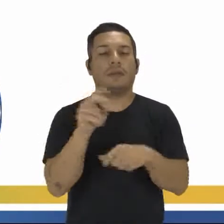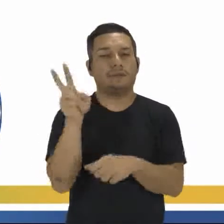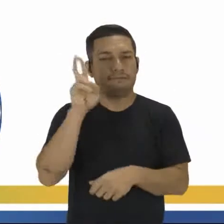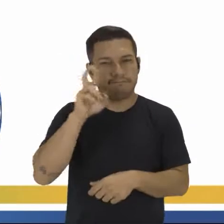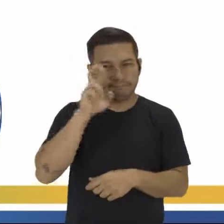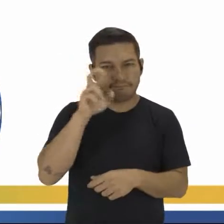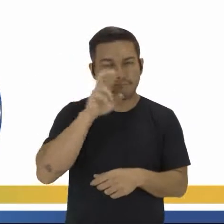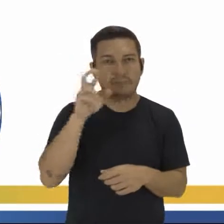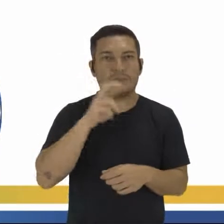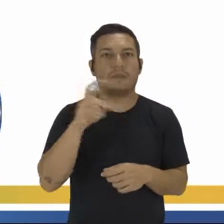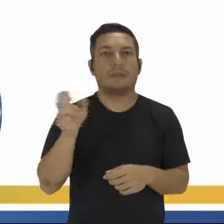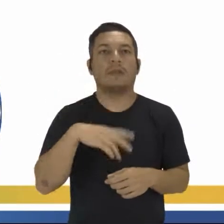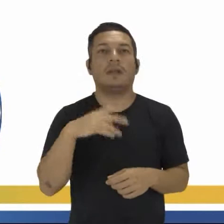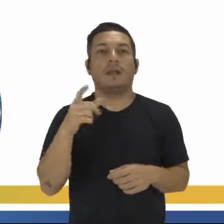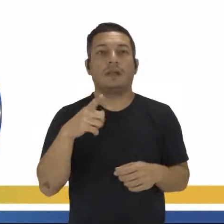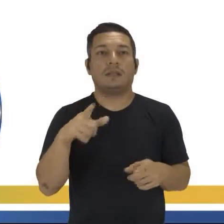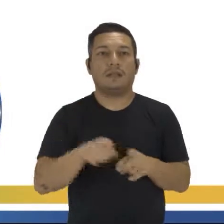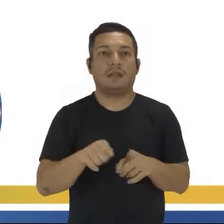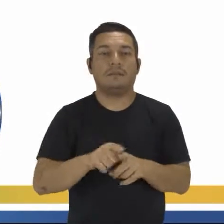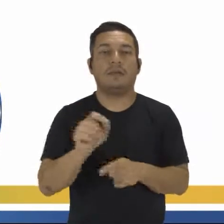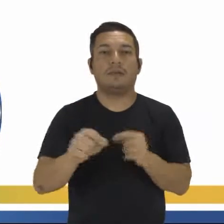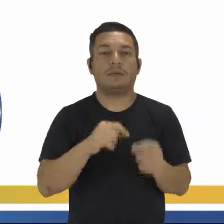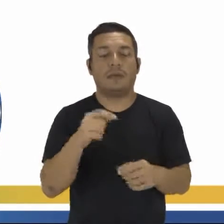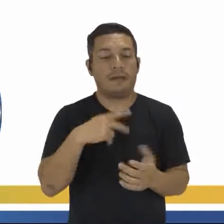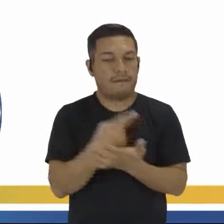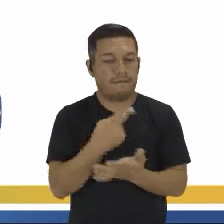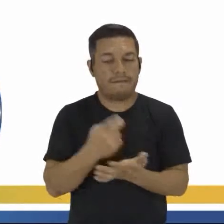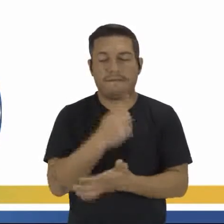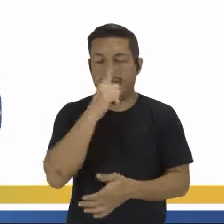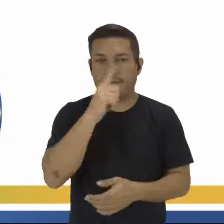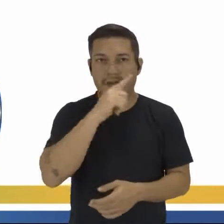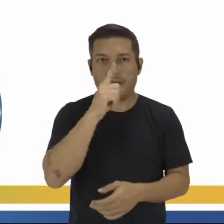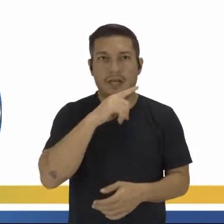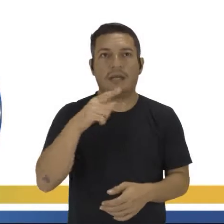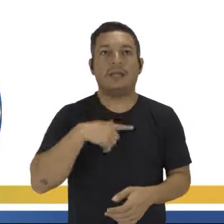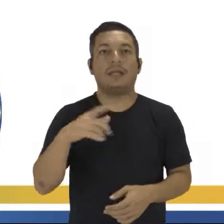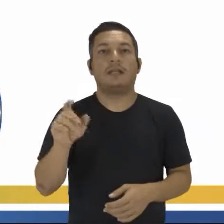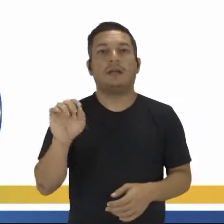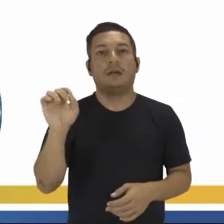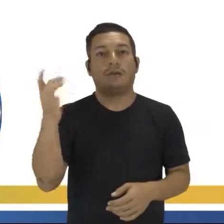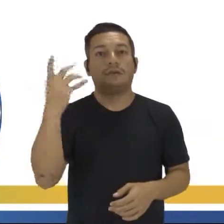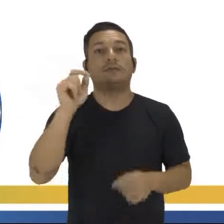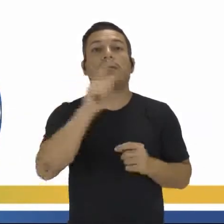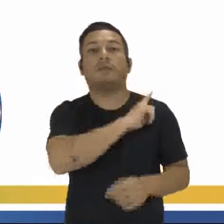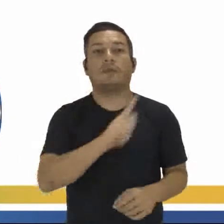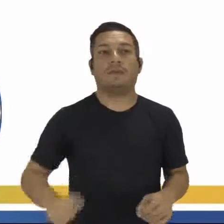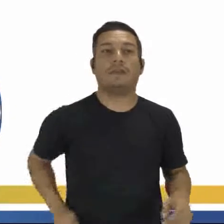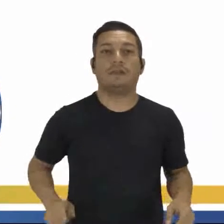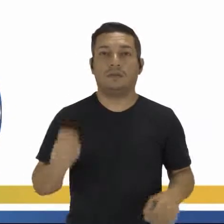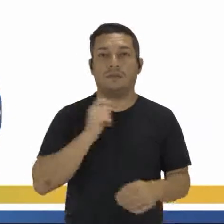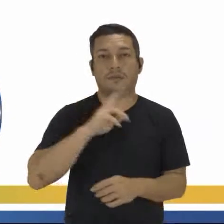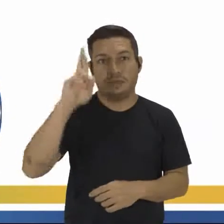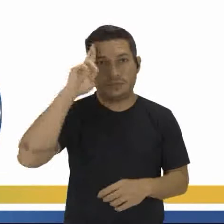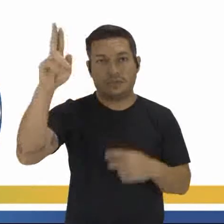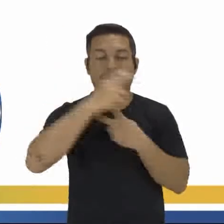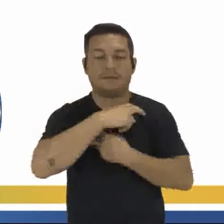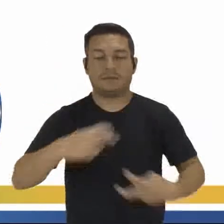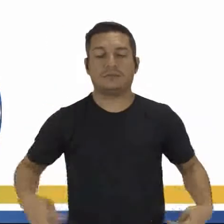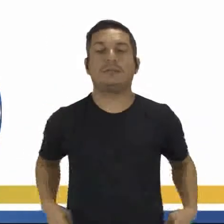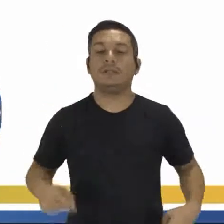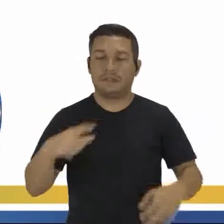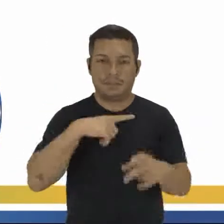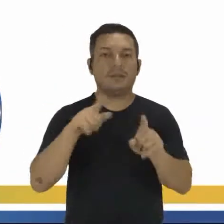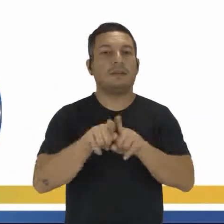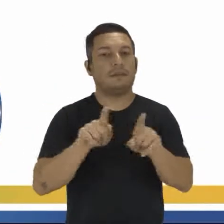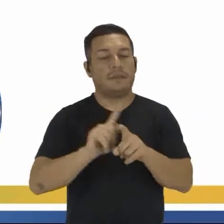os abusos cometidos por governadores e autoridades de trânsito. Isso sinaliza que no desenvolvimento, muito provavelmente haverá um